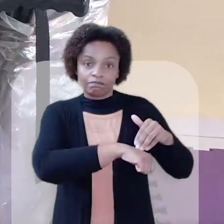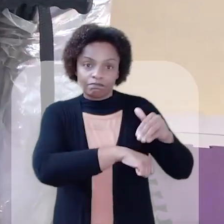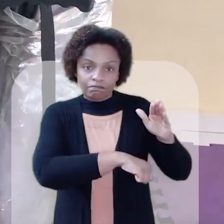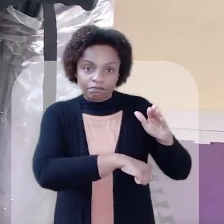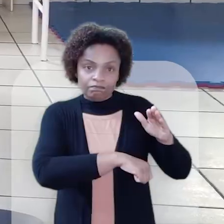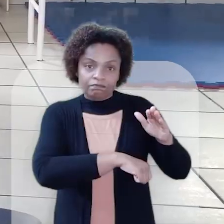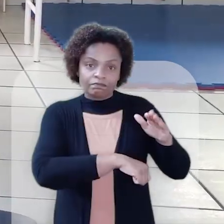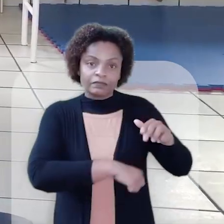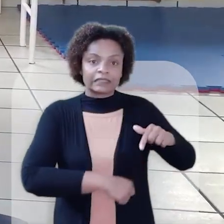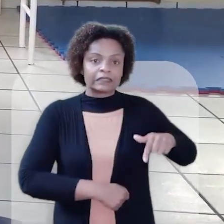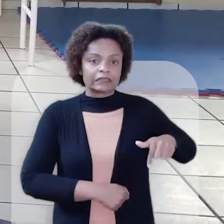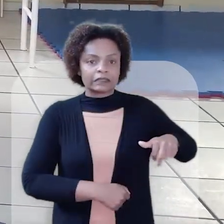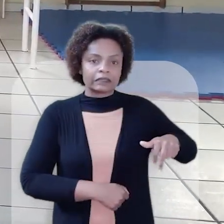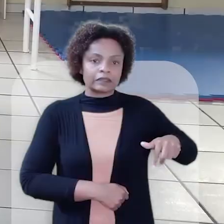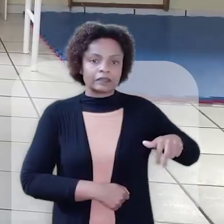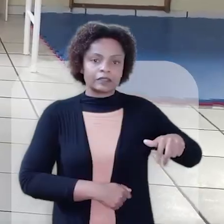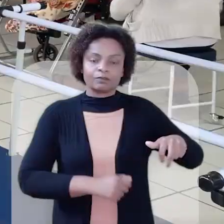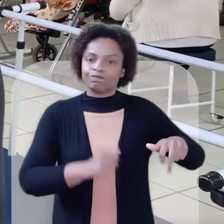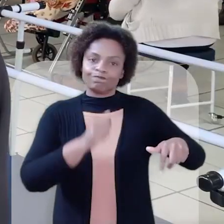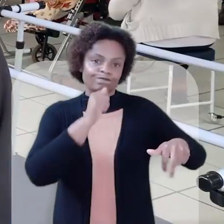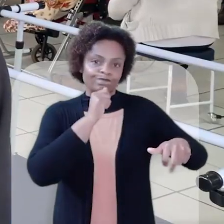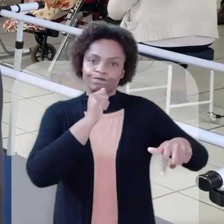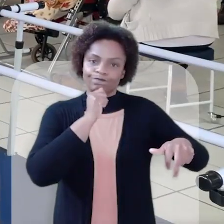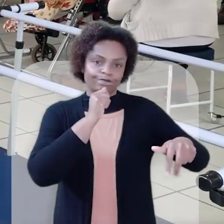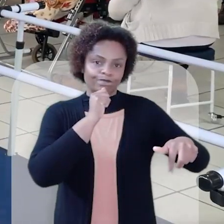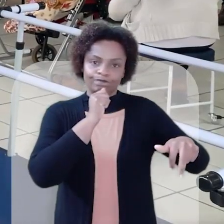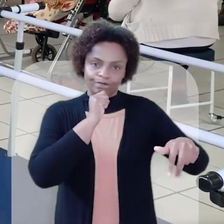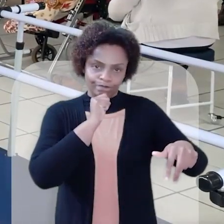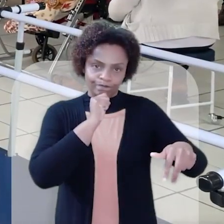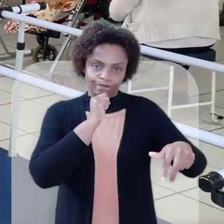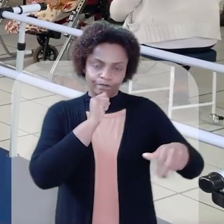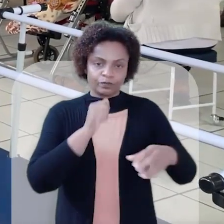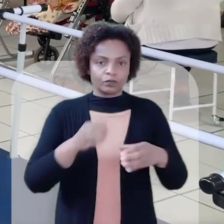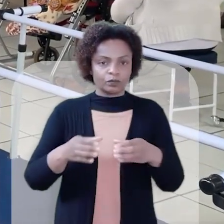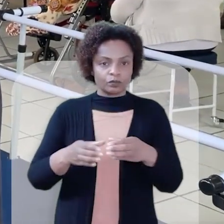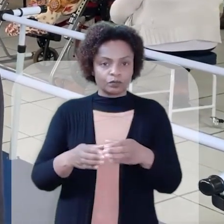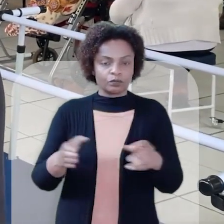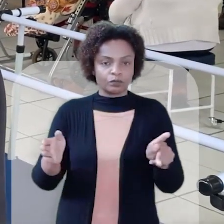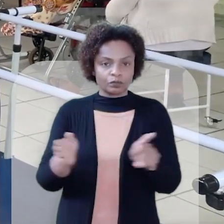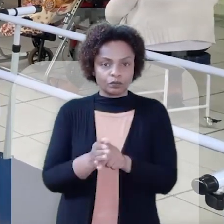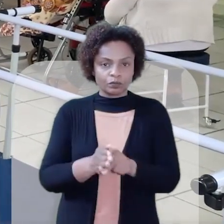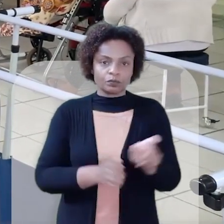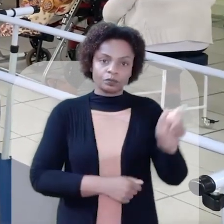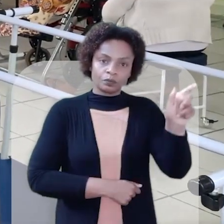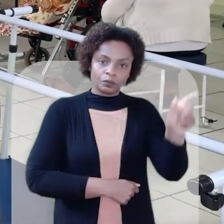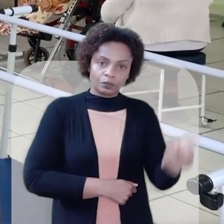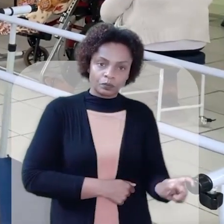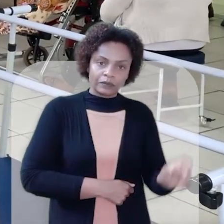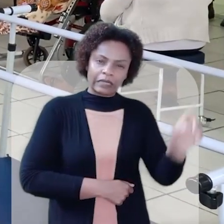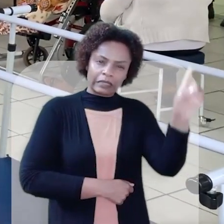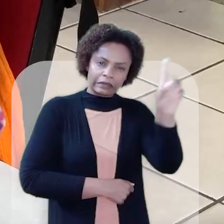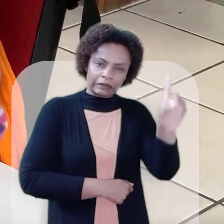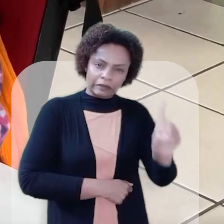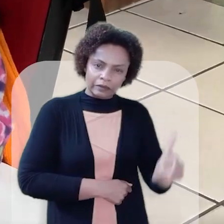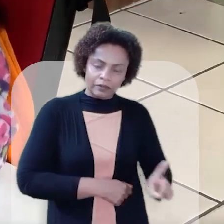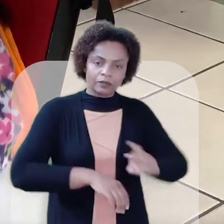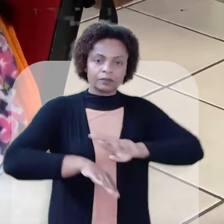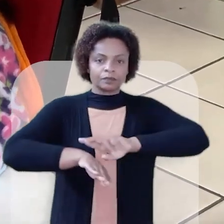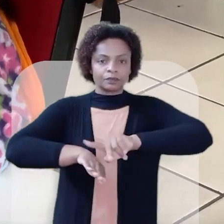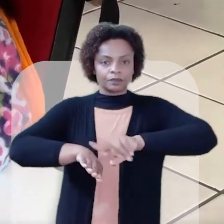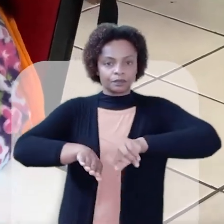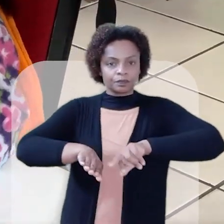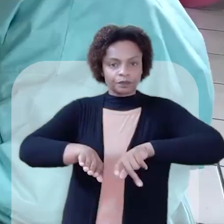a marcha independente. Nosso público aqui é formado por usuários com deficiência múltipla, né, e os atendimentos são realizados